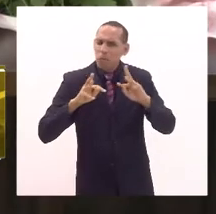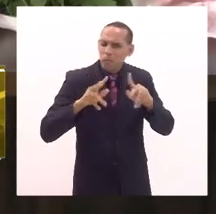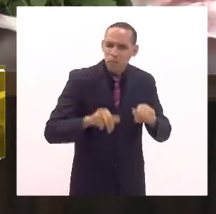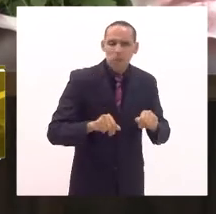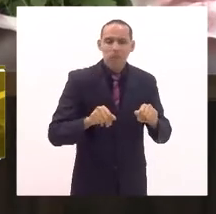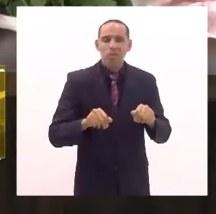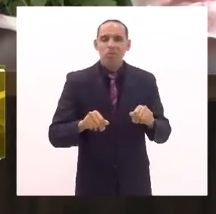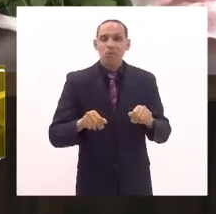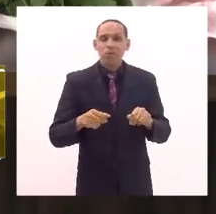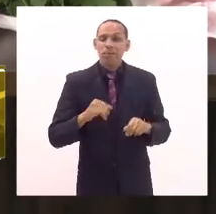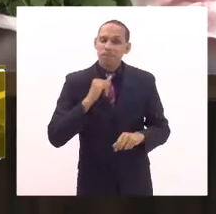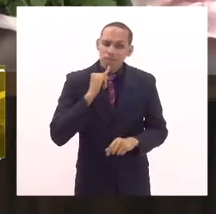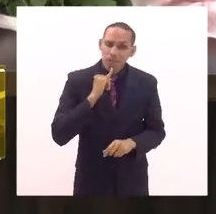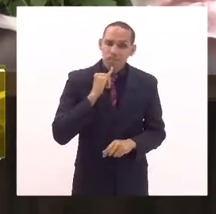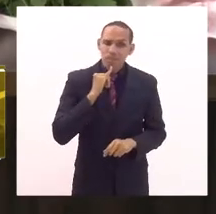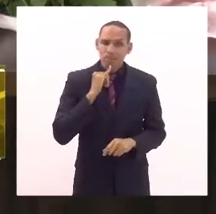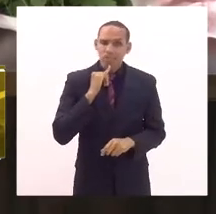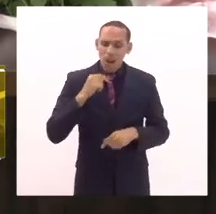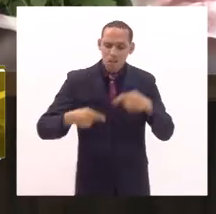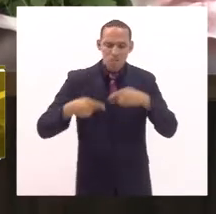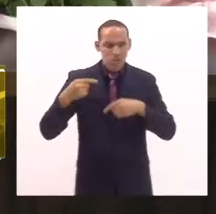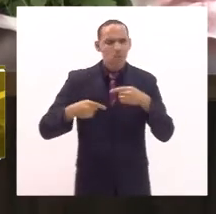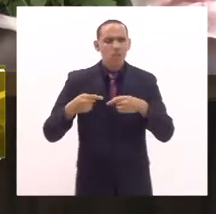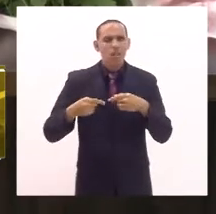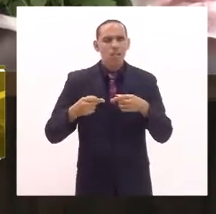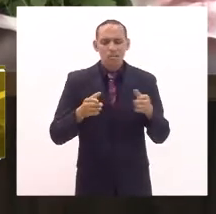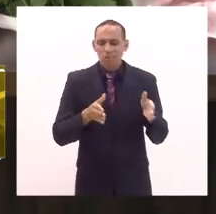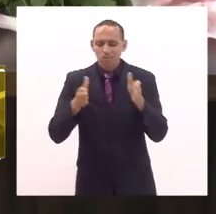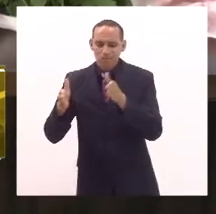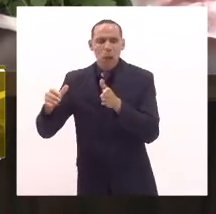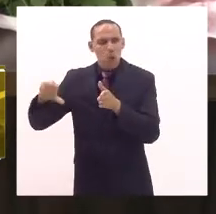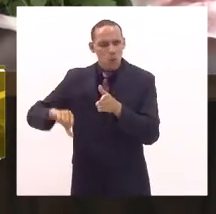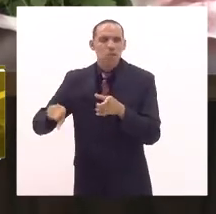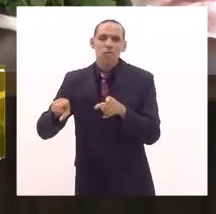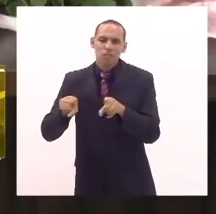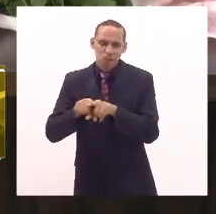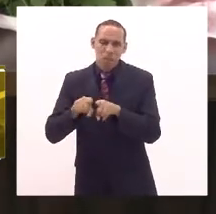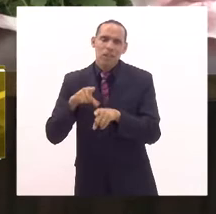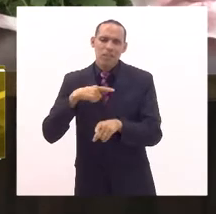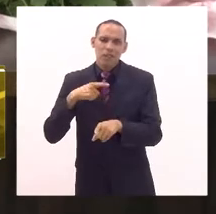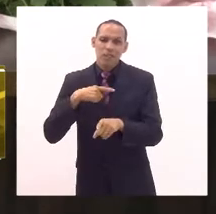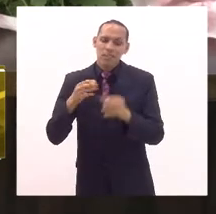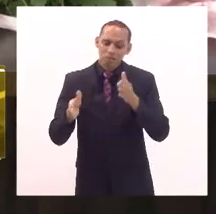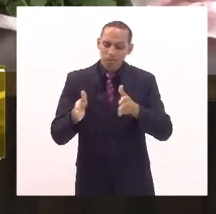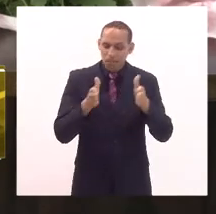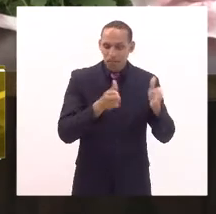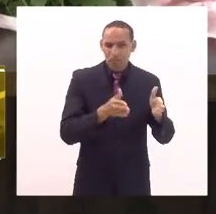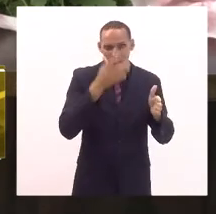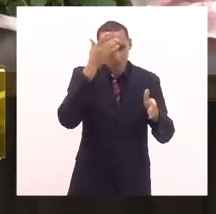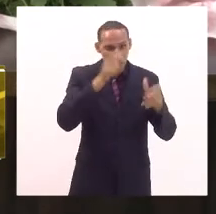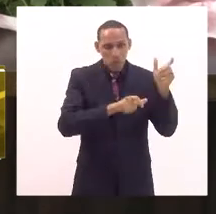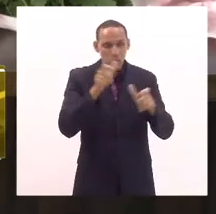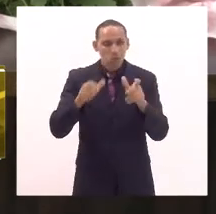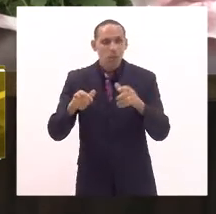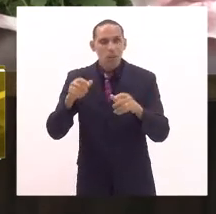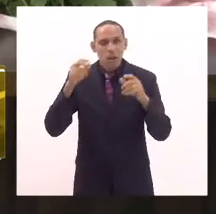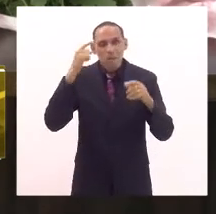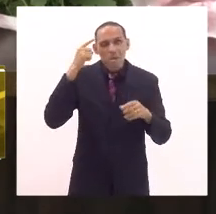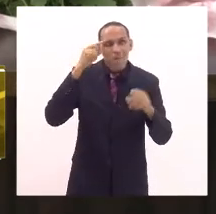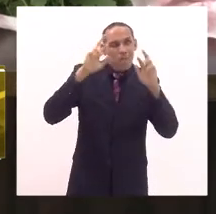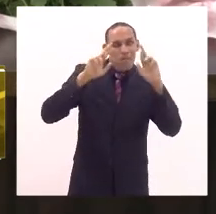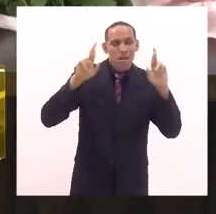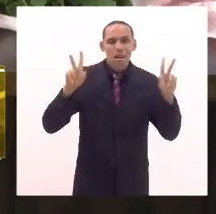Infelizmente, eu digo que tem um lado ruim. E por isso precisamos ter pessoas realmente que tenham um pensamento diferenciado, que venham aqui